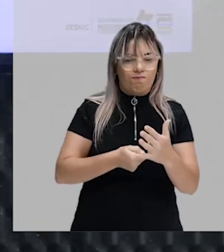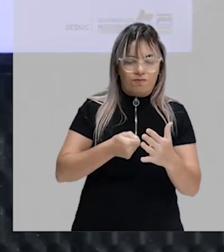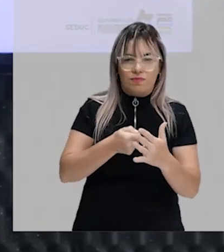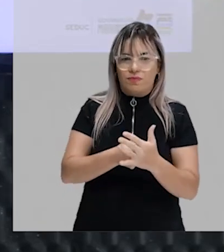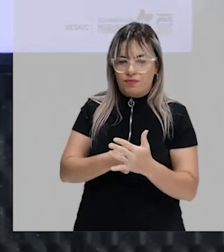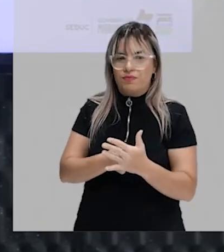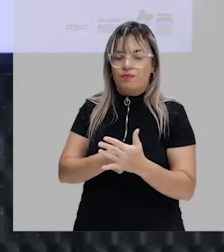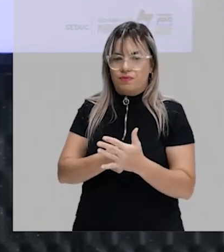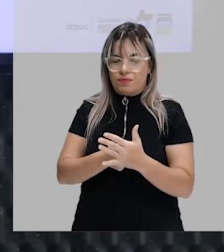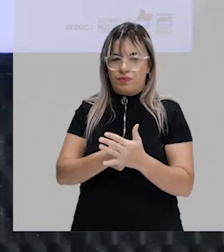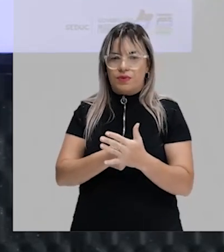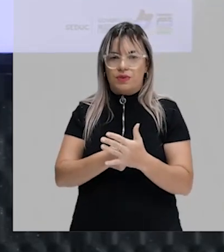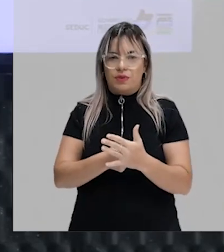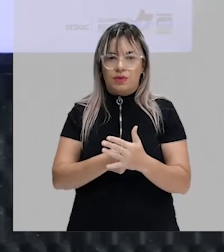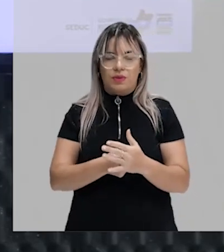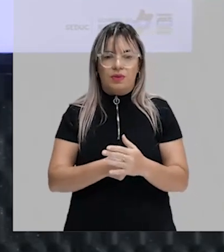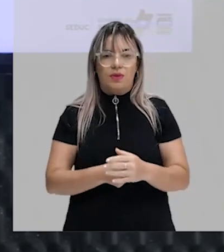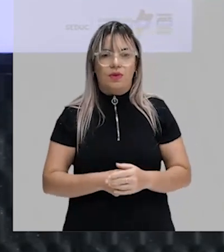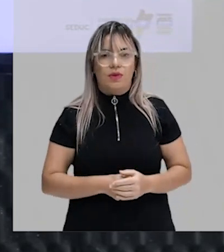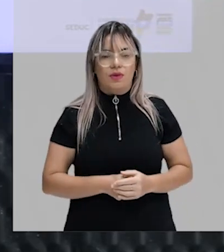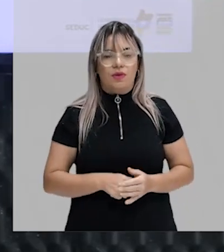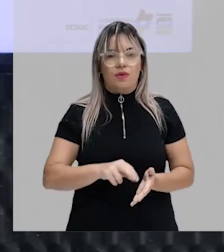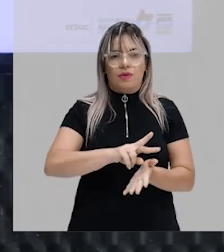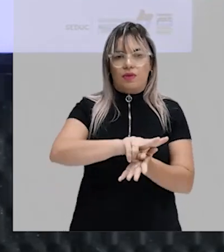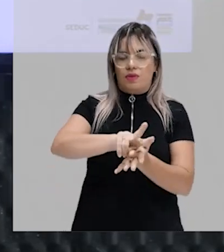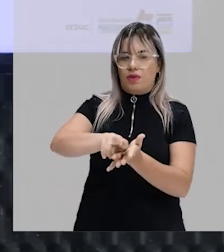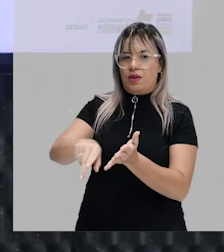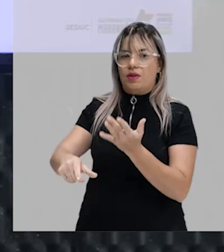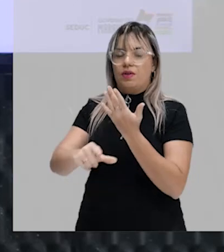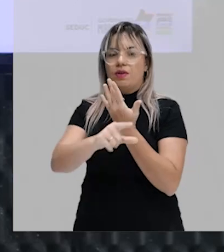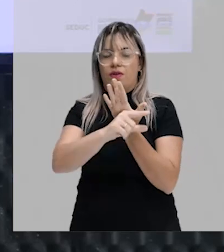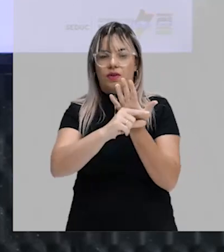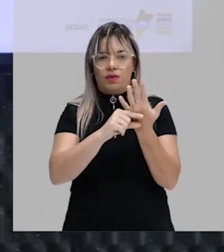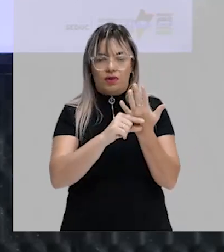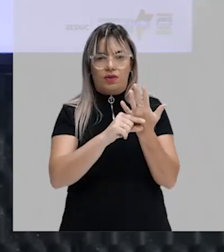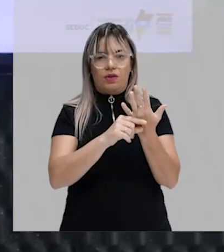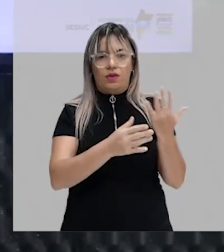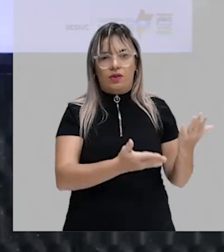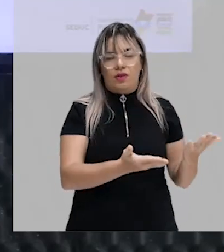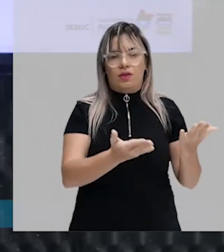a gente vai ver também que muitos deles, um pouquinho mais lá na frente, foram